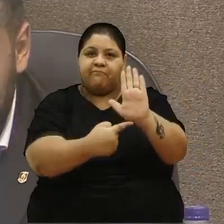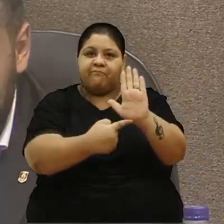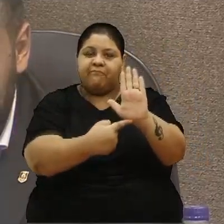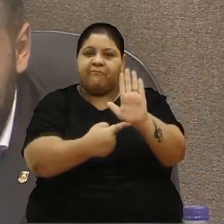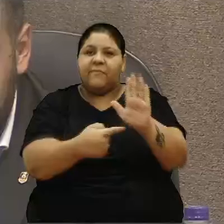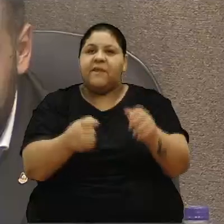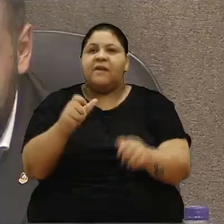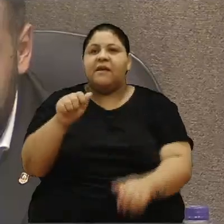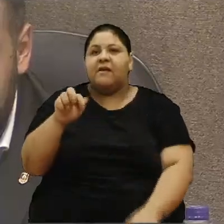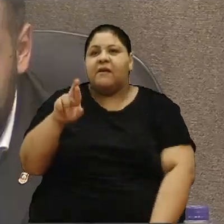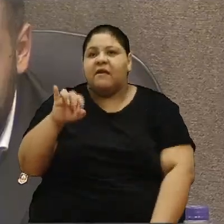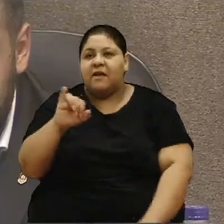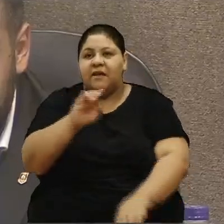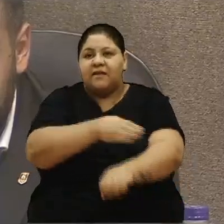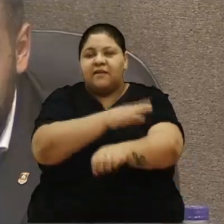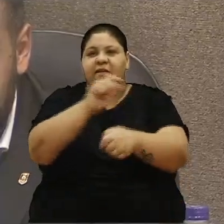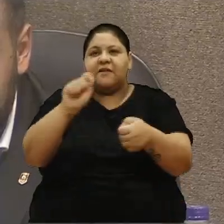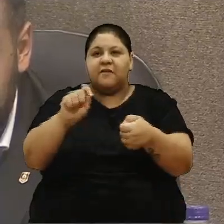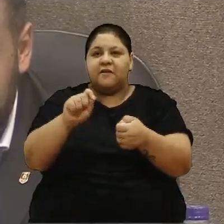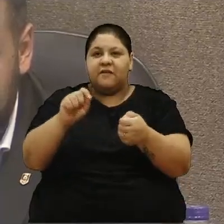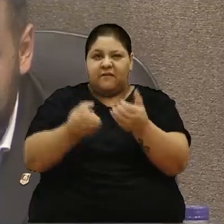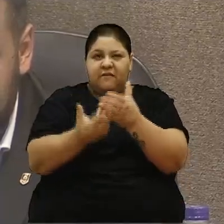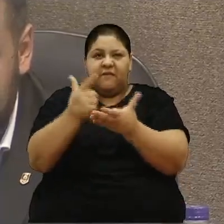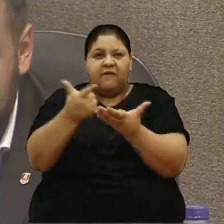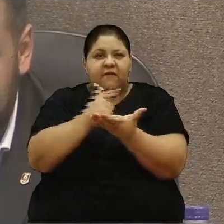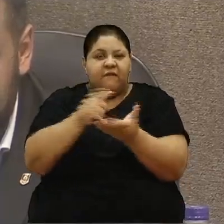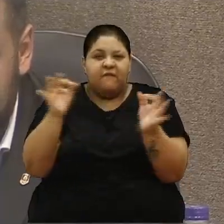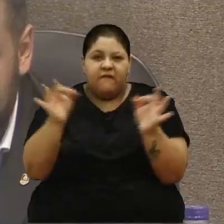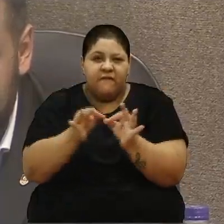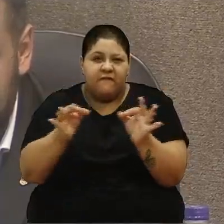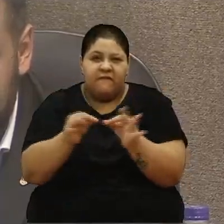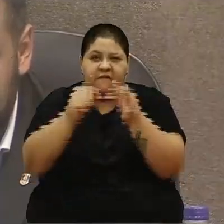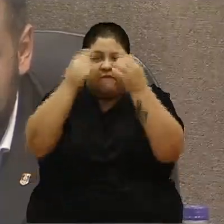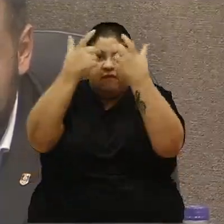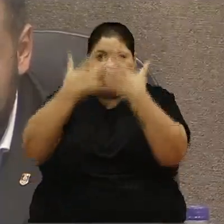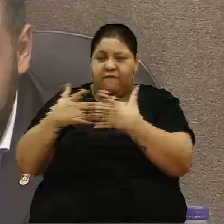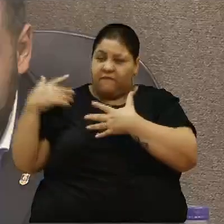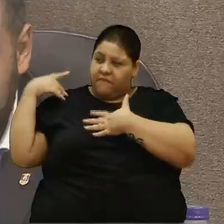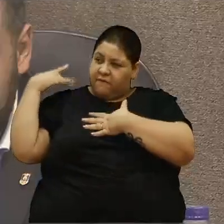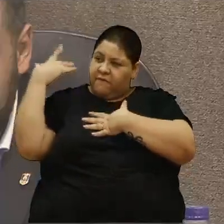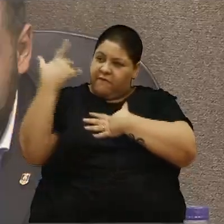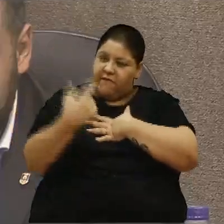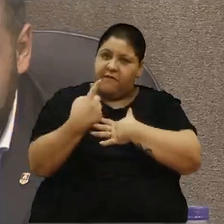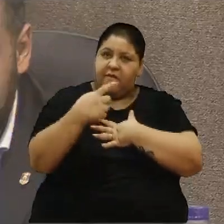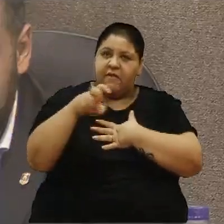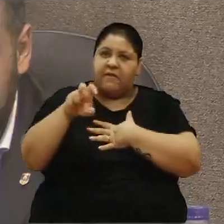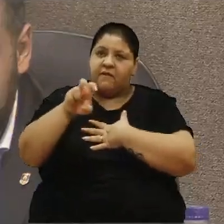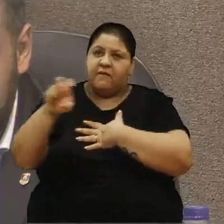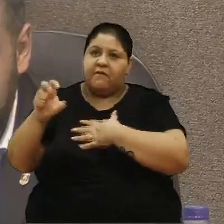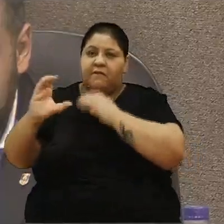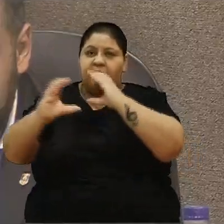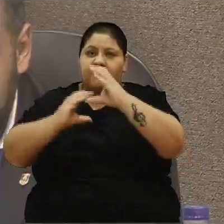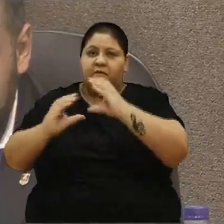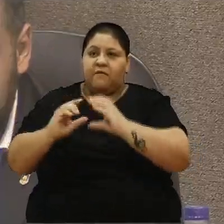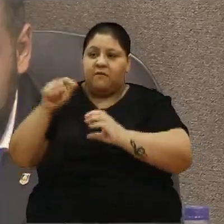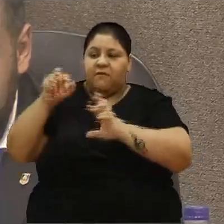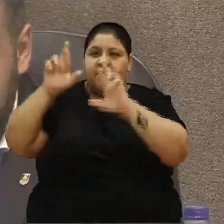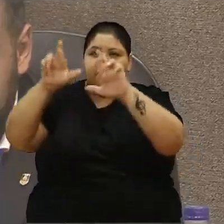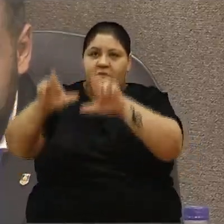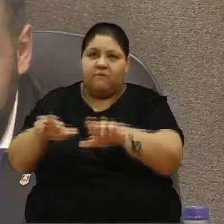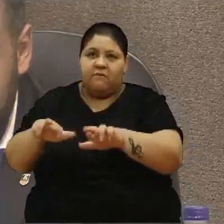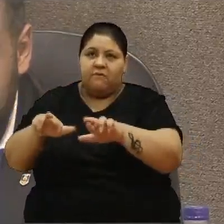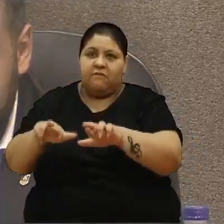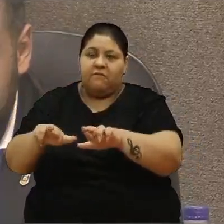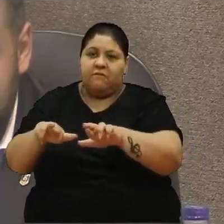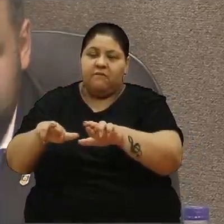uma obra incrível, que traz um pouco da trajetória de 155 comunicadores aqui da região, que receberam